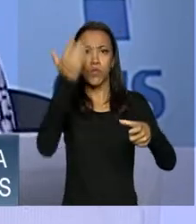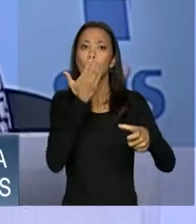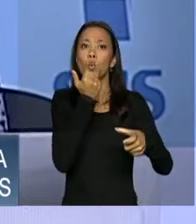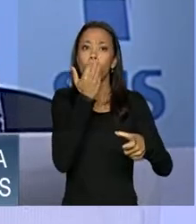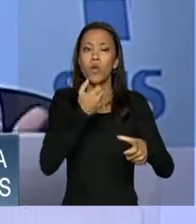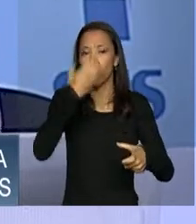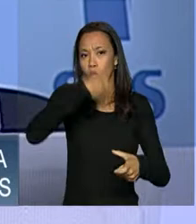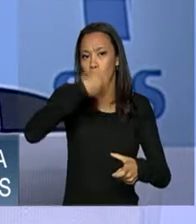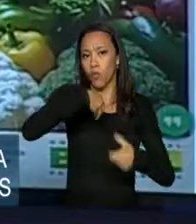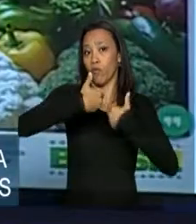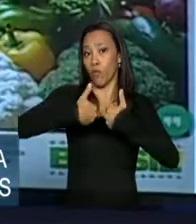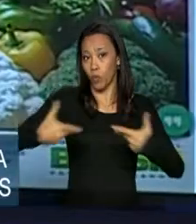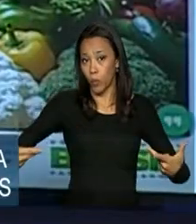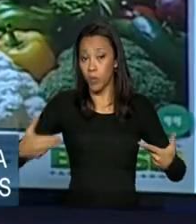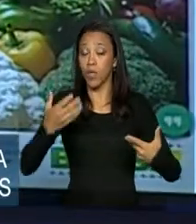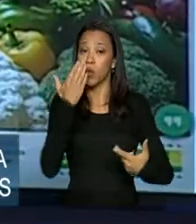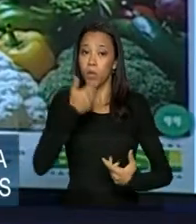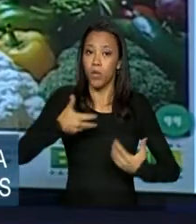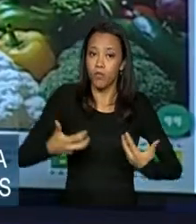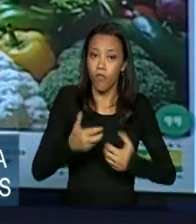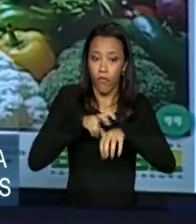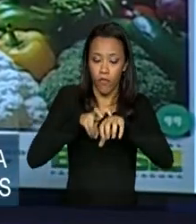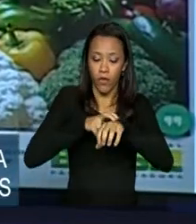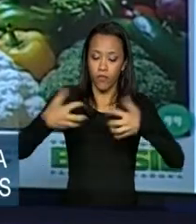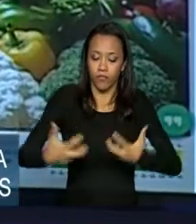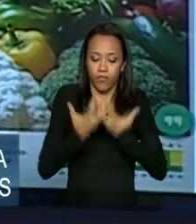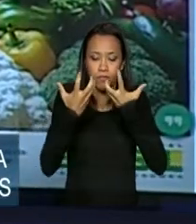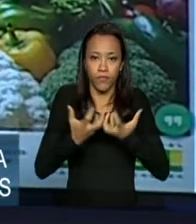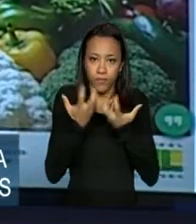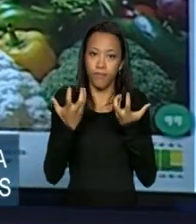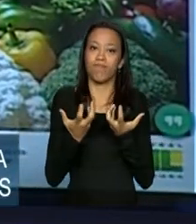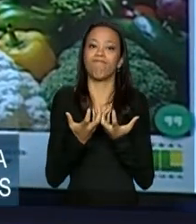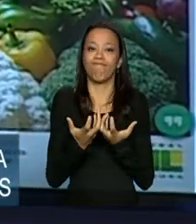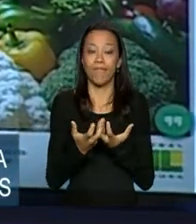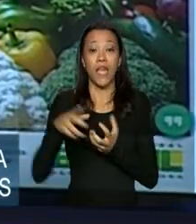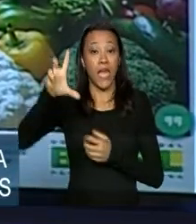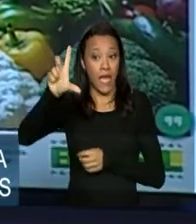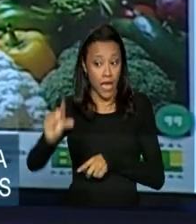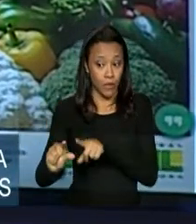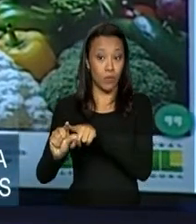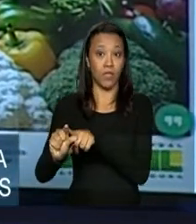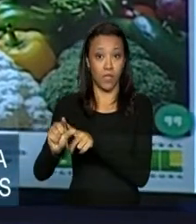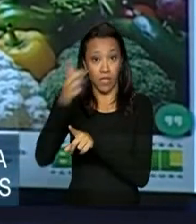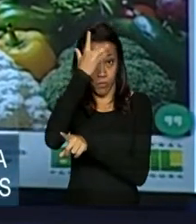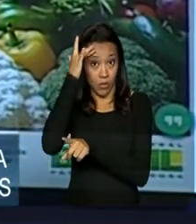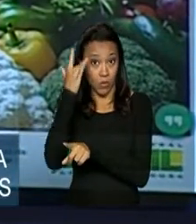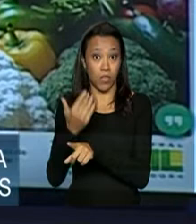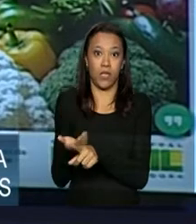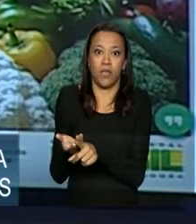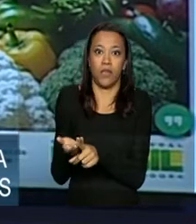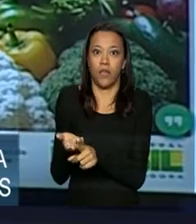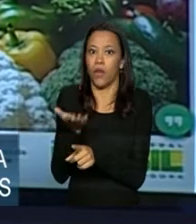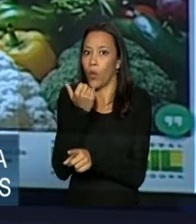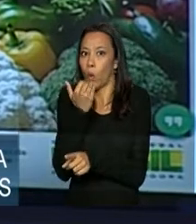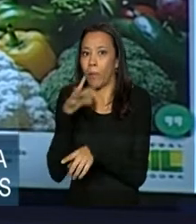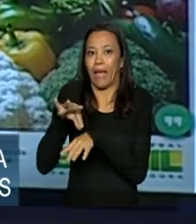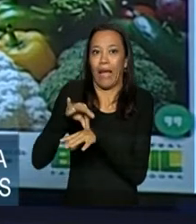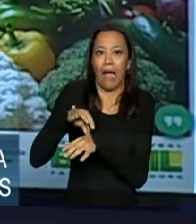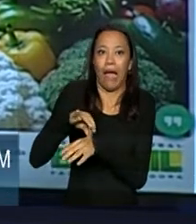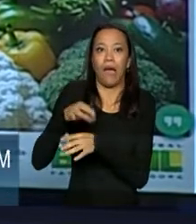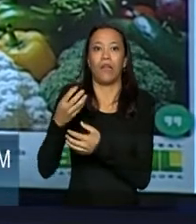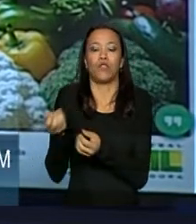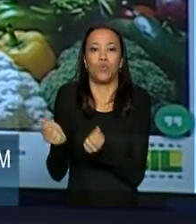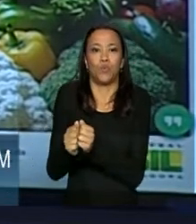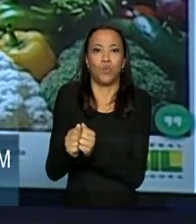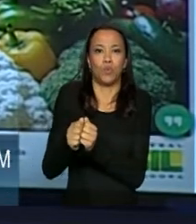hortaliças, reduzindo a população do Brasil que consome carne com gorduras, mas ainda temos que tomar